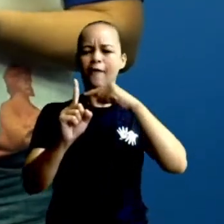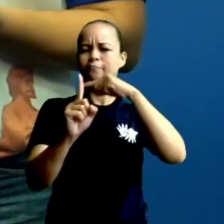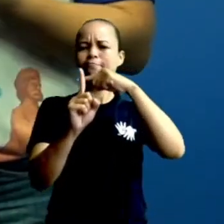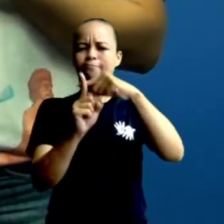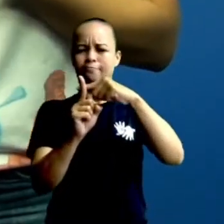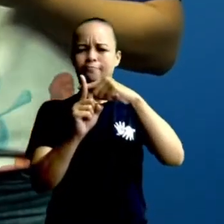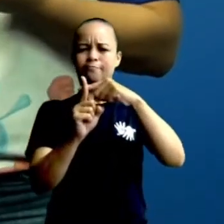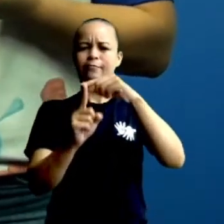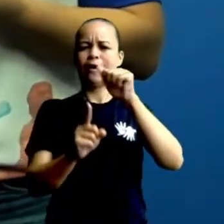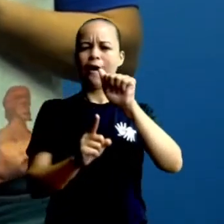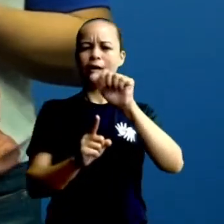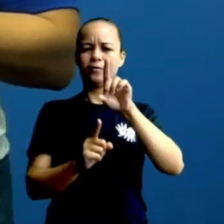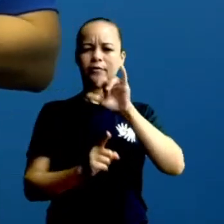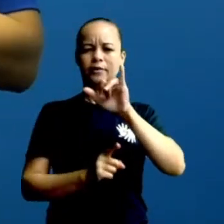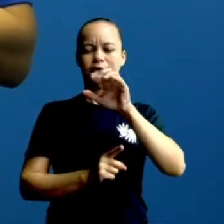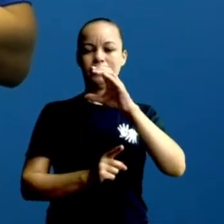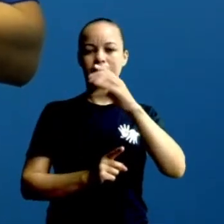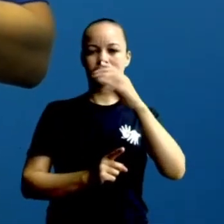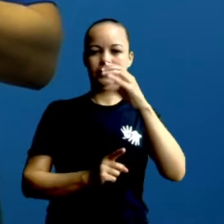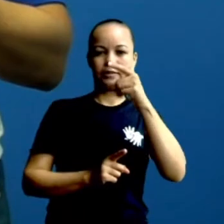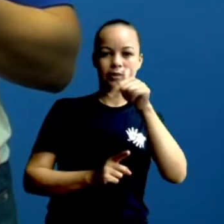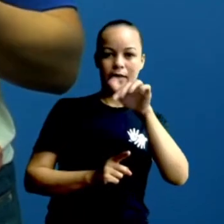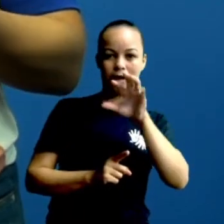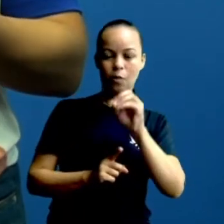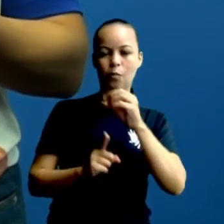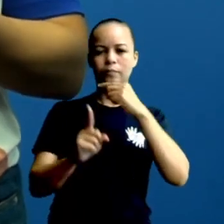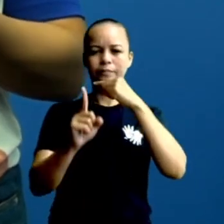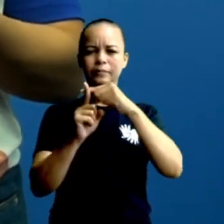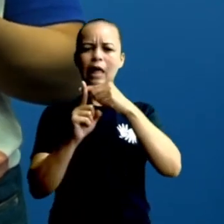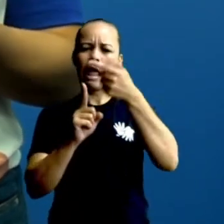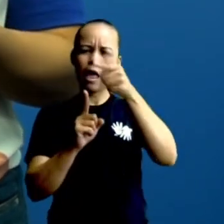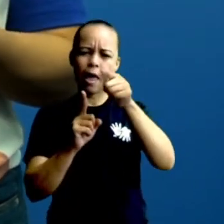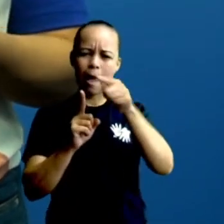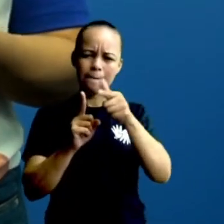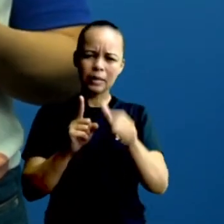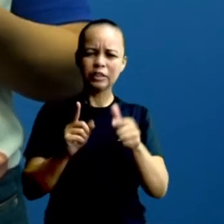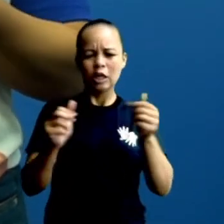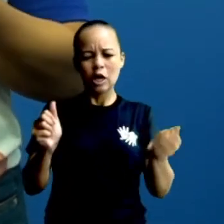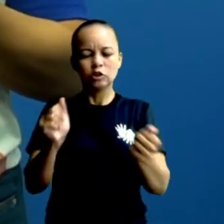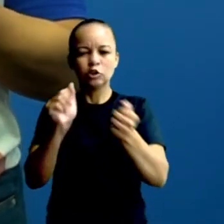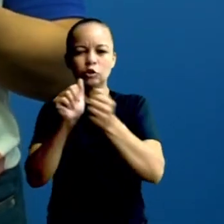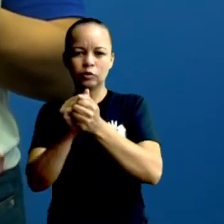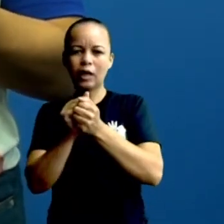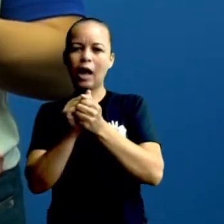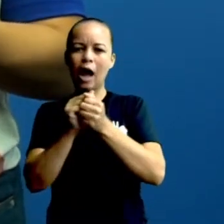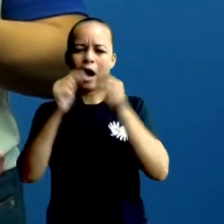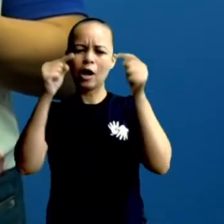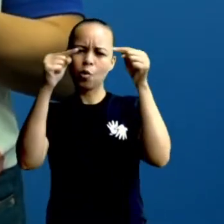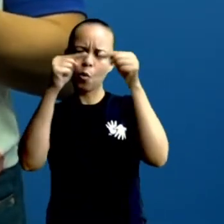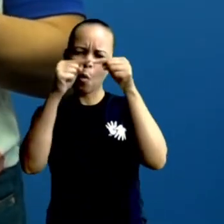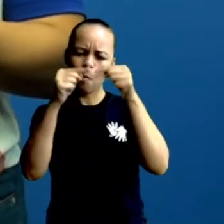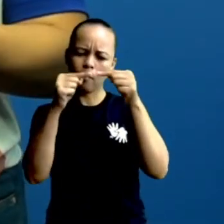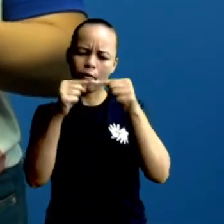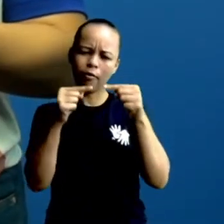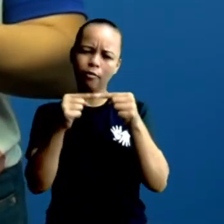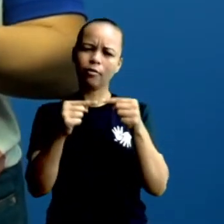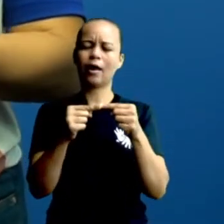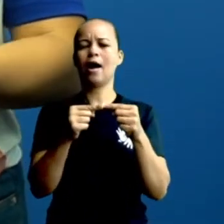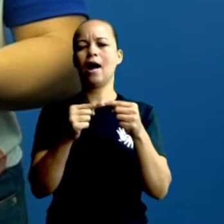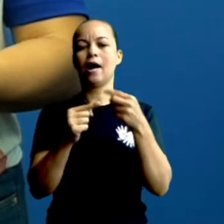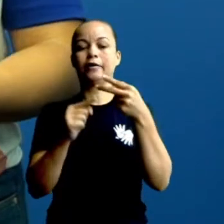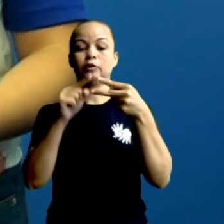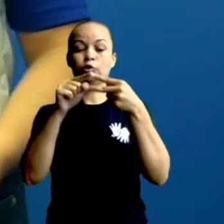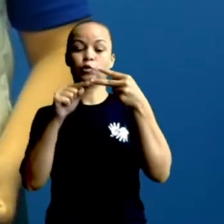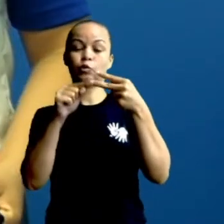que a lição a lição é repetir junta combinar